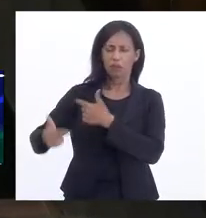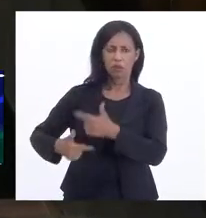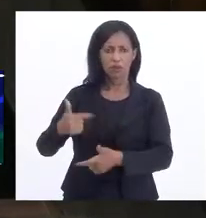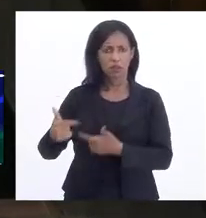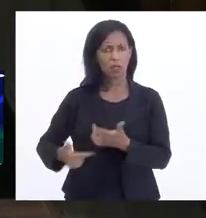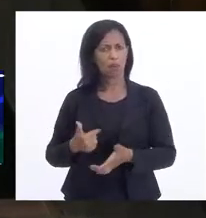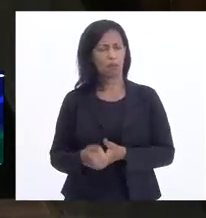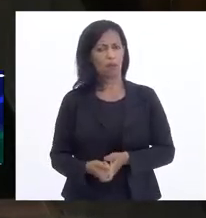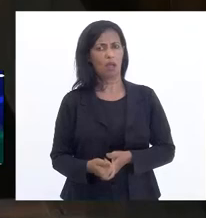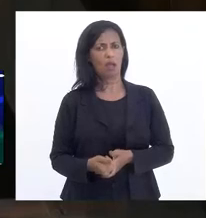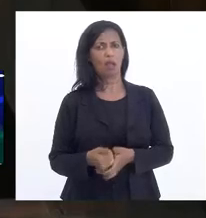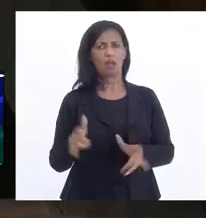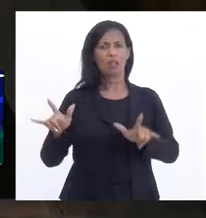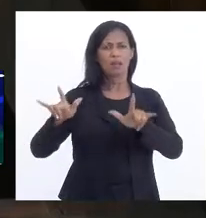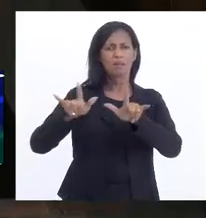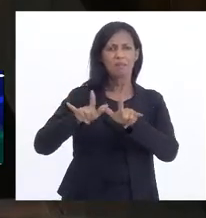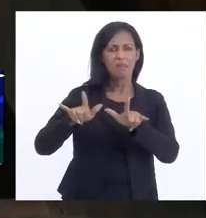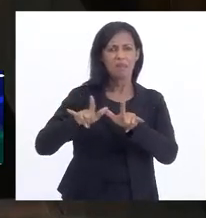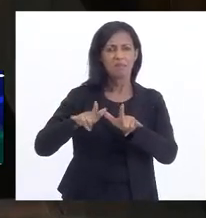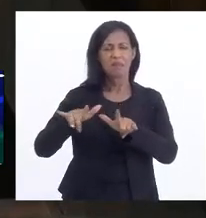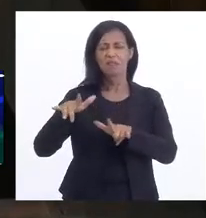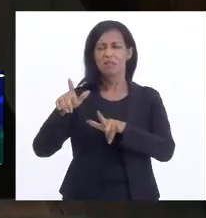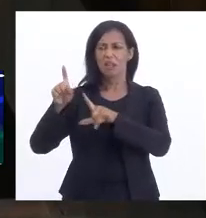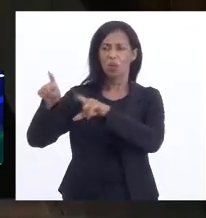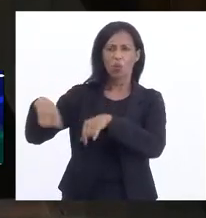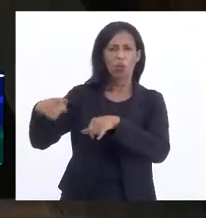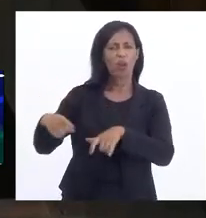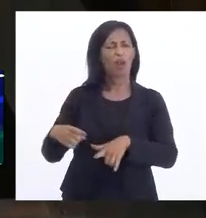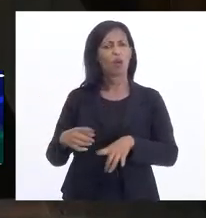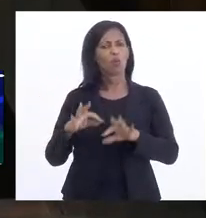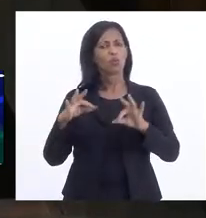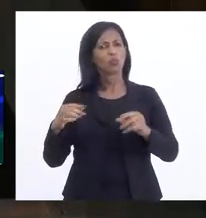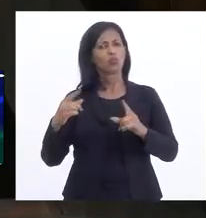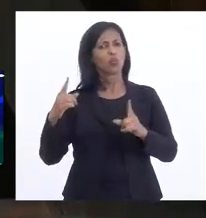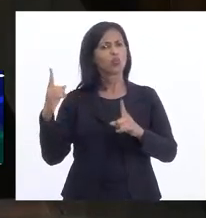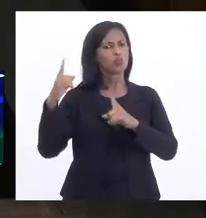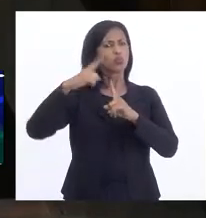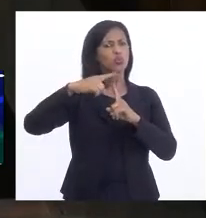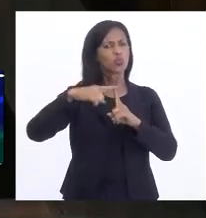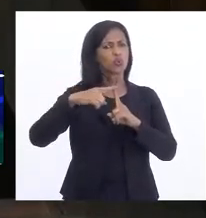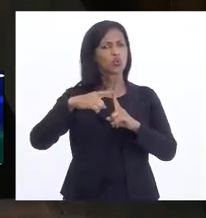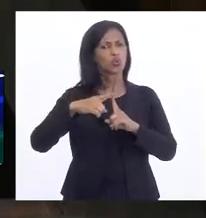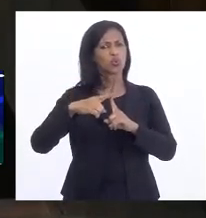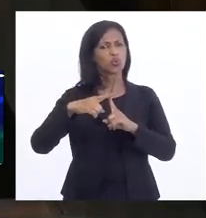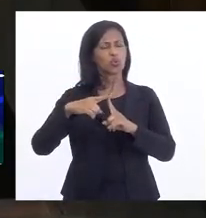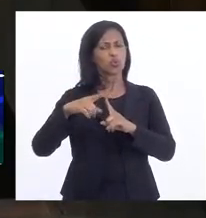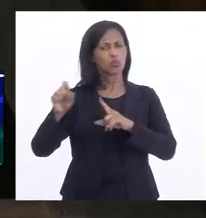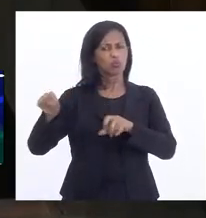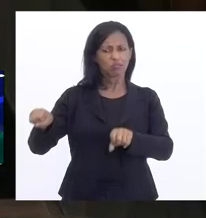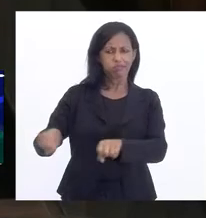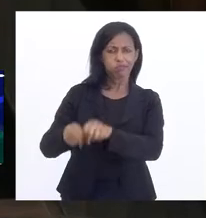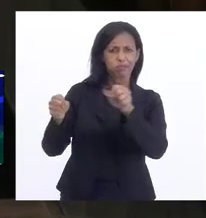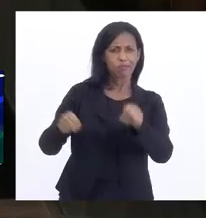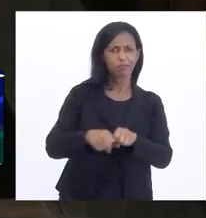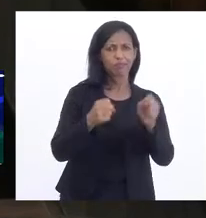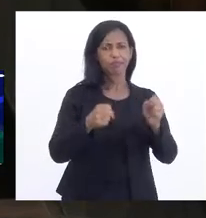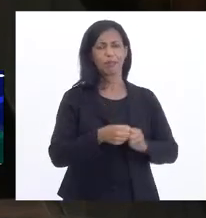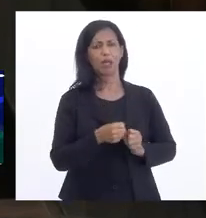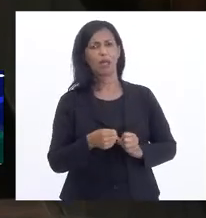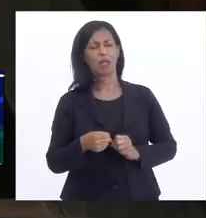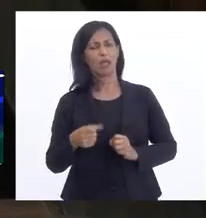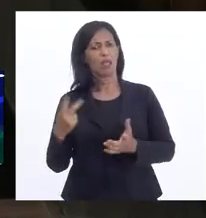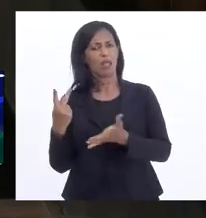vezes envolvidas com milícias rurais, envolvidas com todo tipo de desmando e de desordem, de ocupação